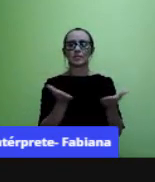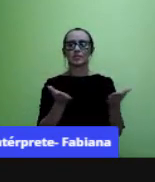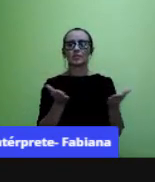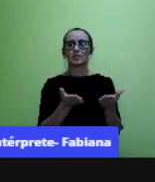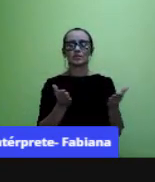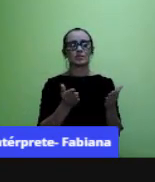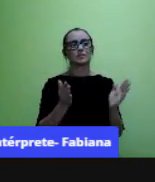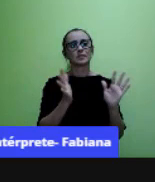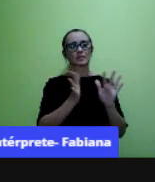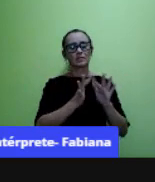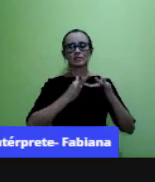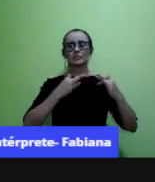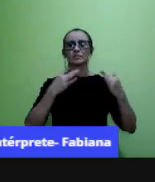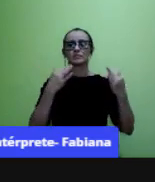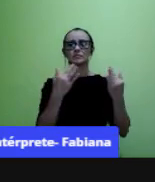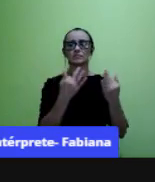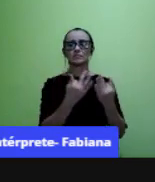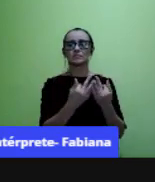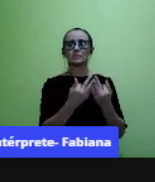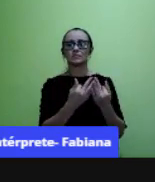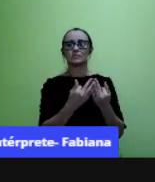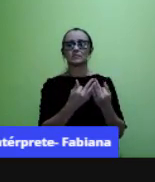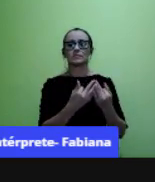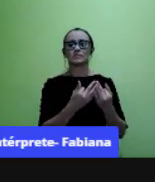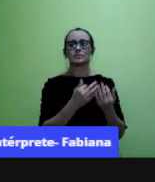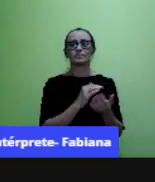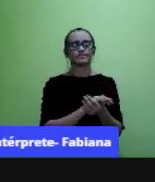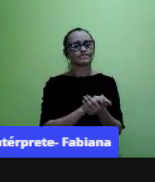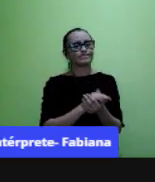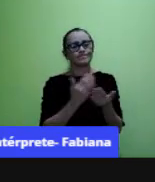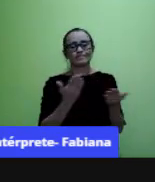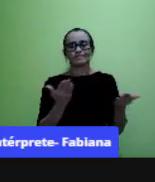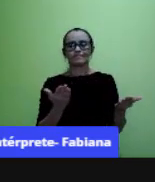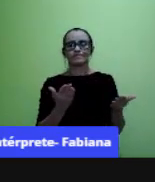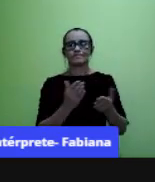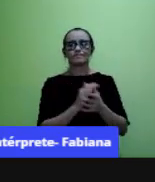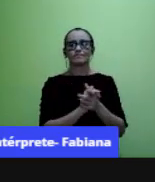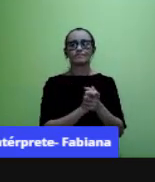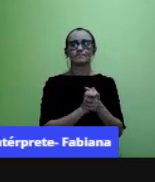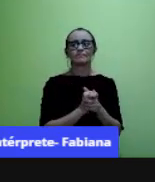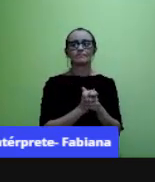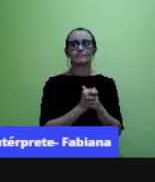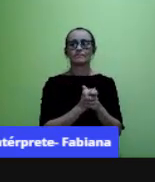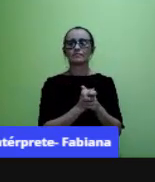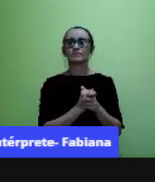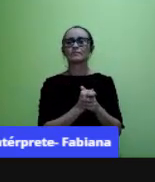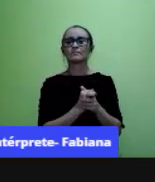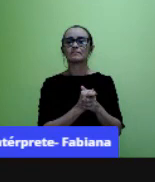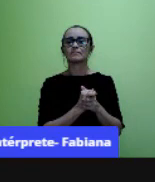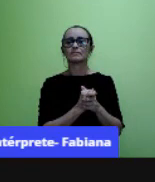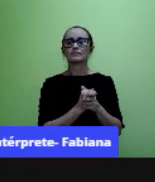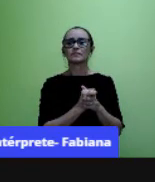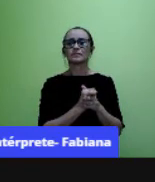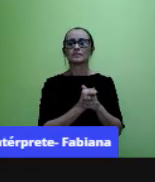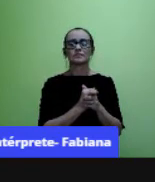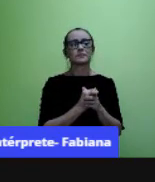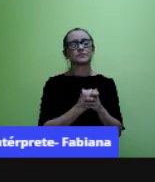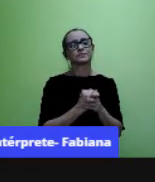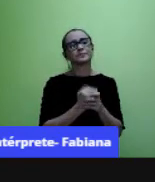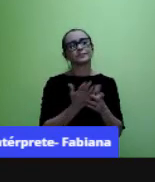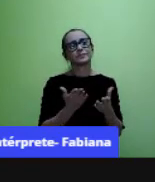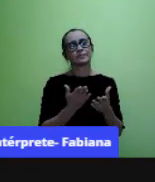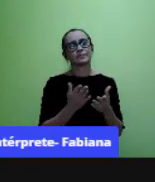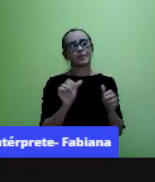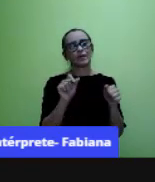a parte dele também, né? Então, você está dando várias maneiras para o pai tentar fazer